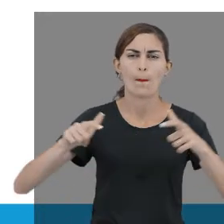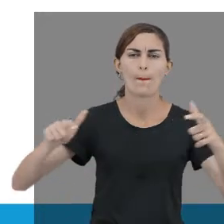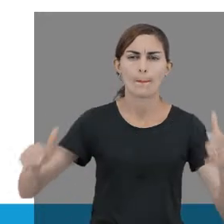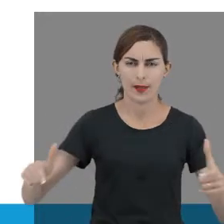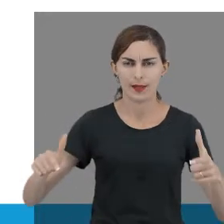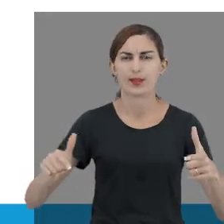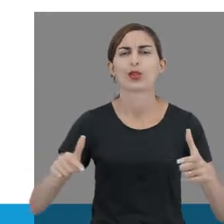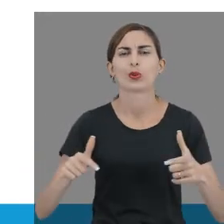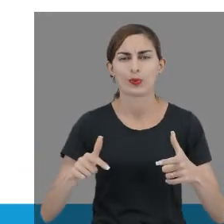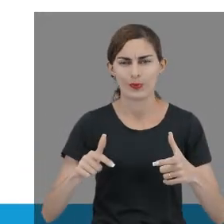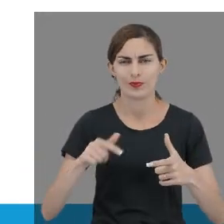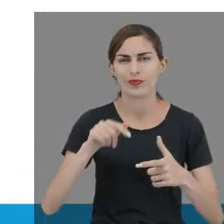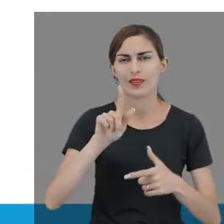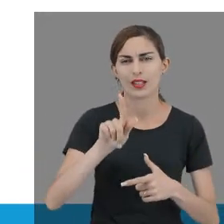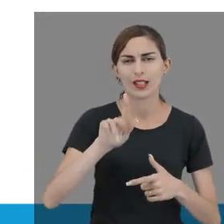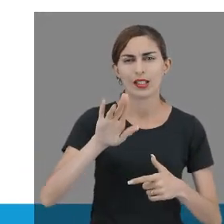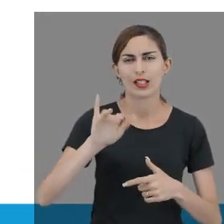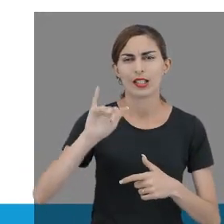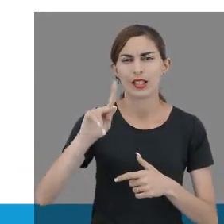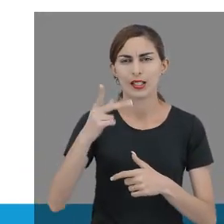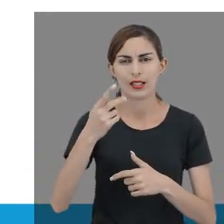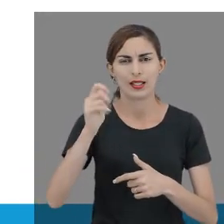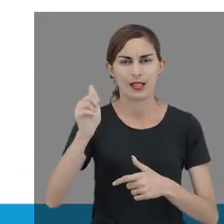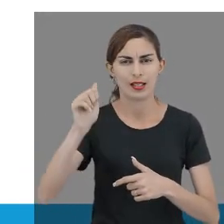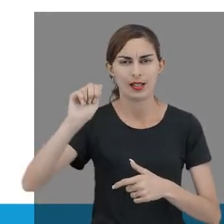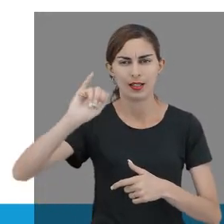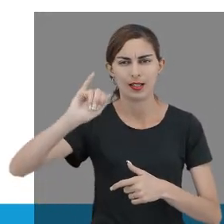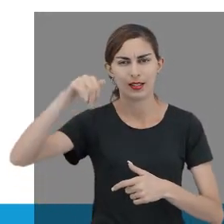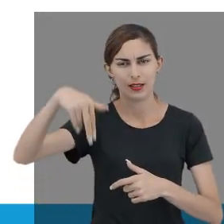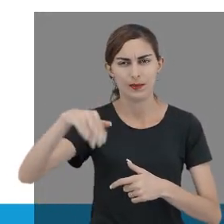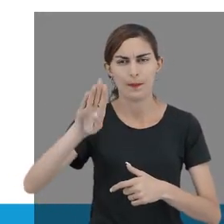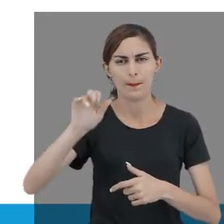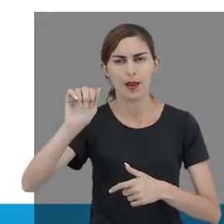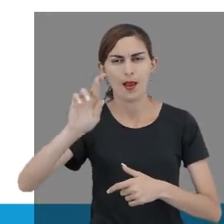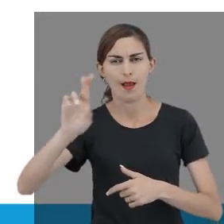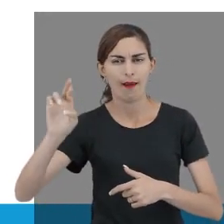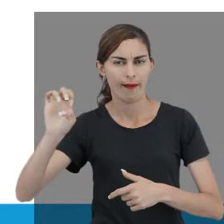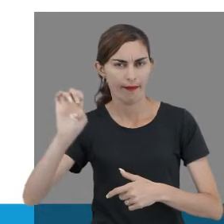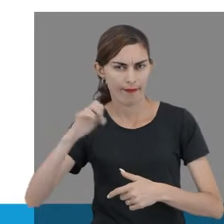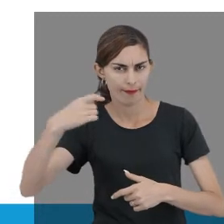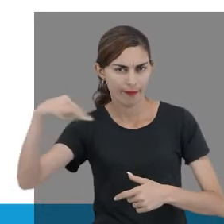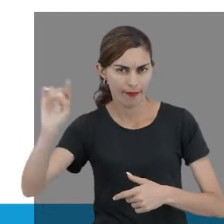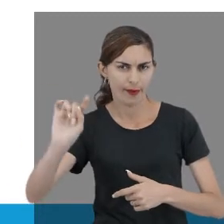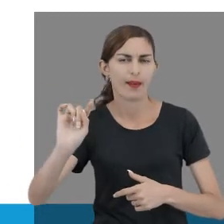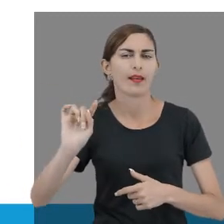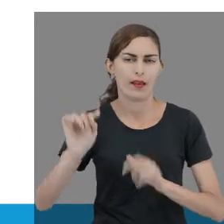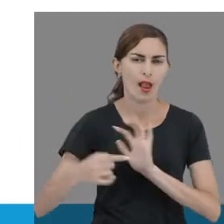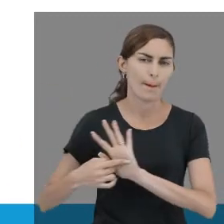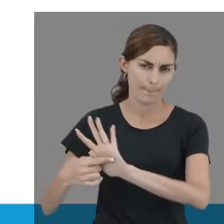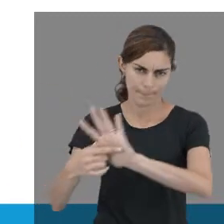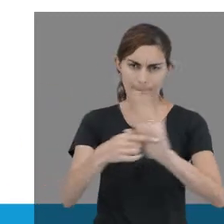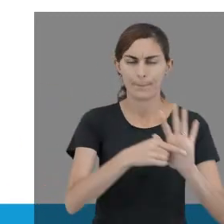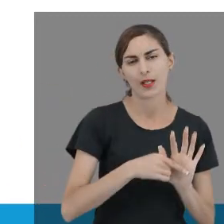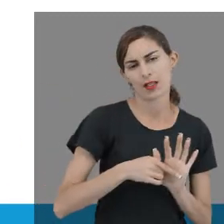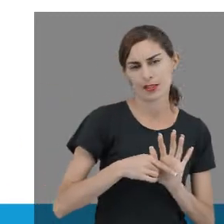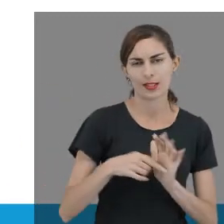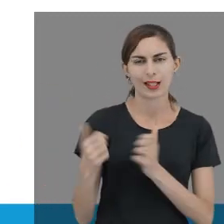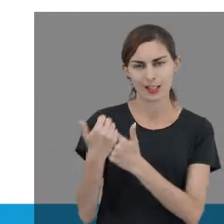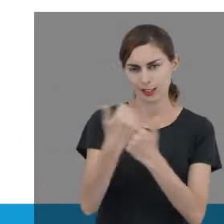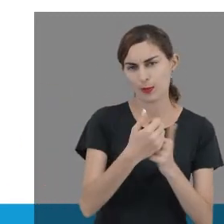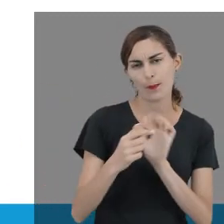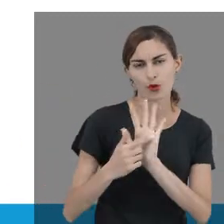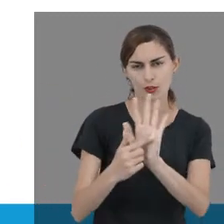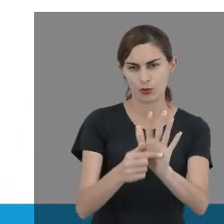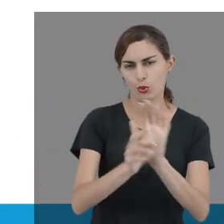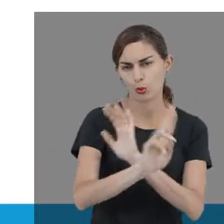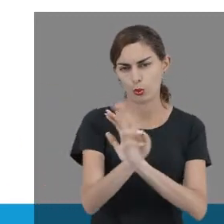países a gente viu a síndrome de Guillain-Barré. Ela é a primeira forma de apresentação da presença do vírus